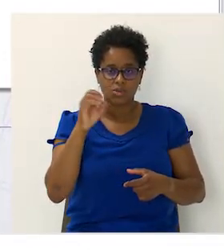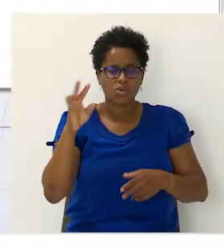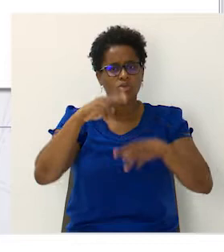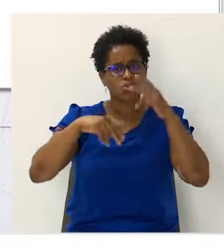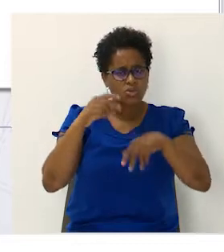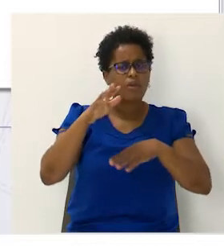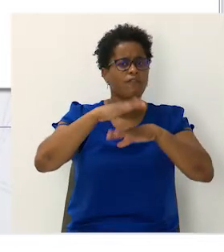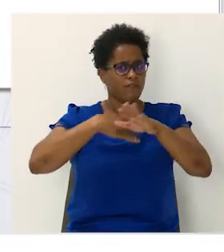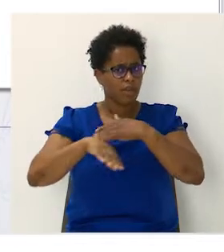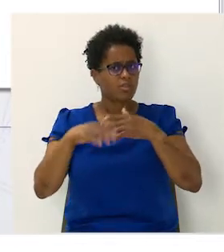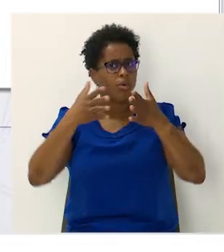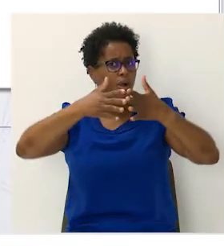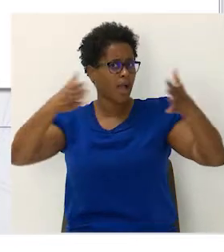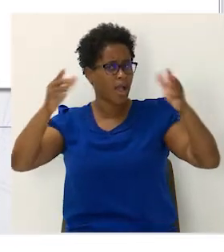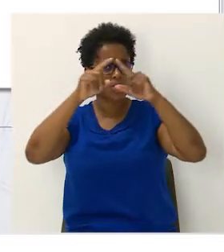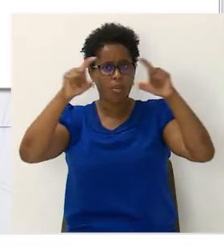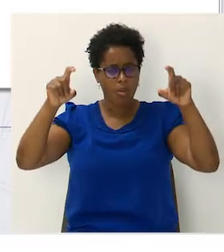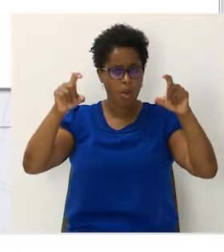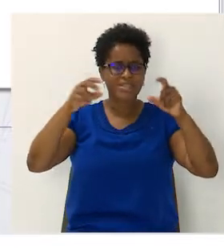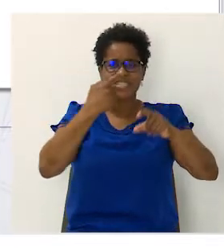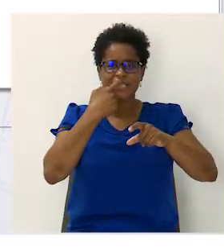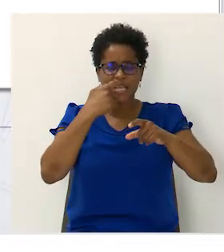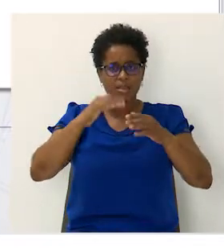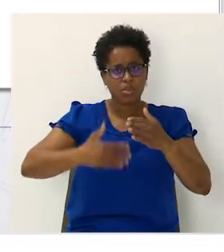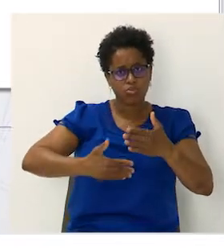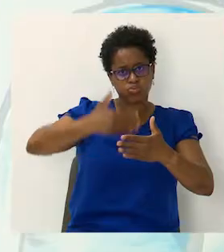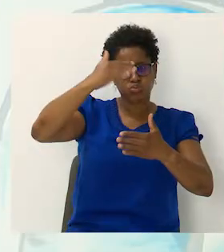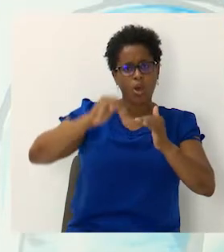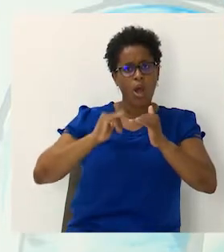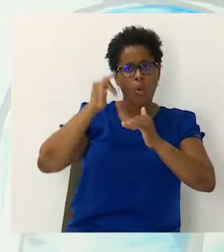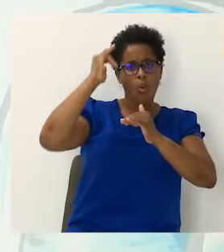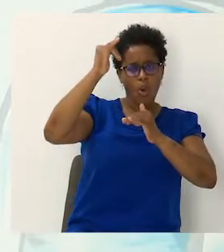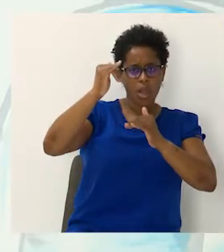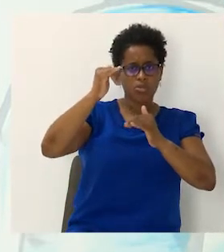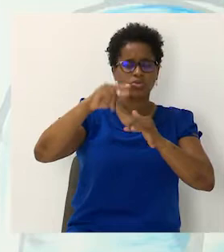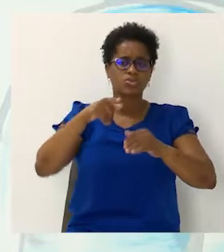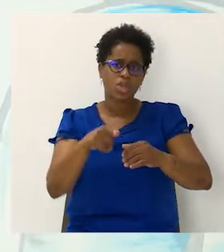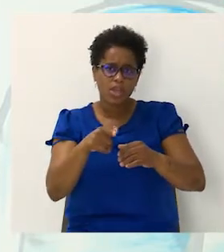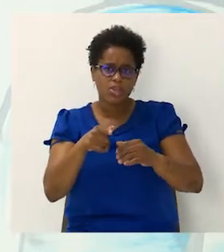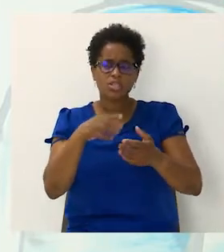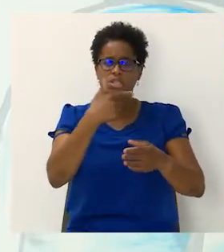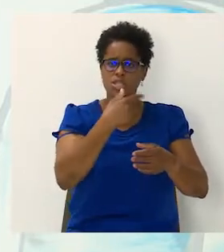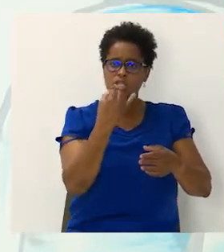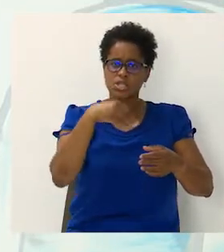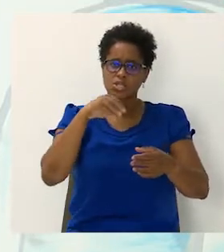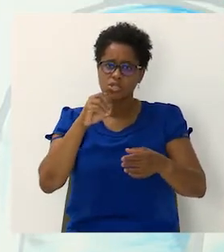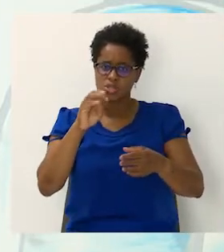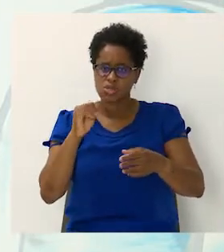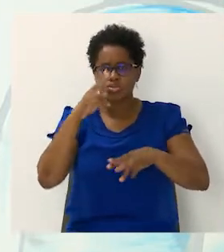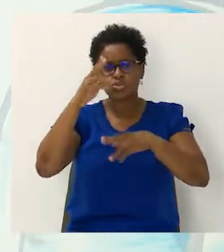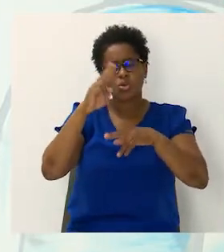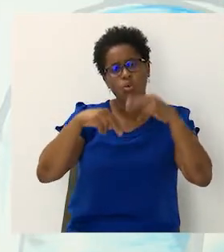blocos de pedras levantados ao alto. Desses tipos de